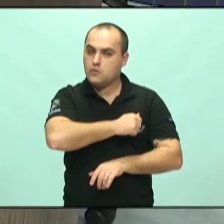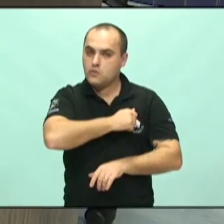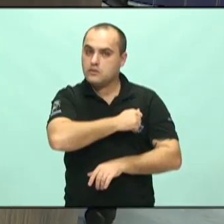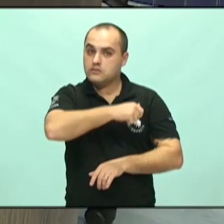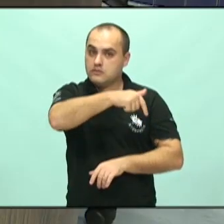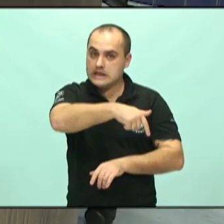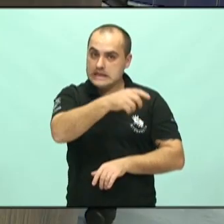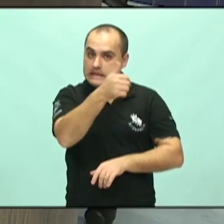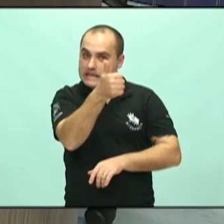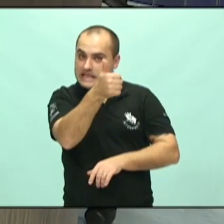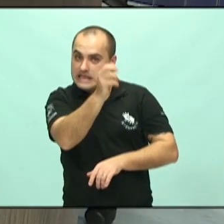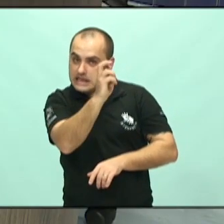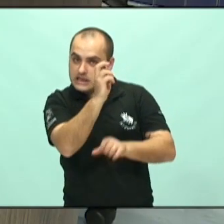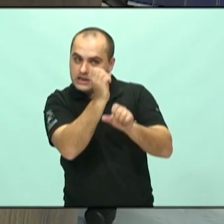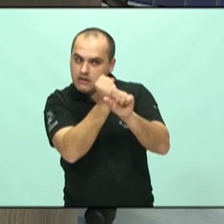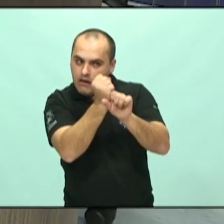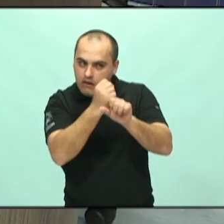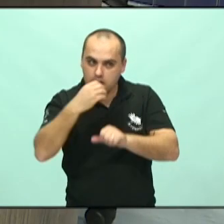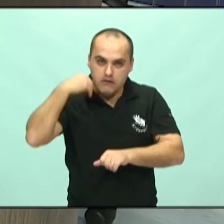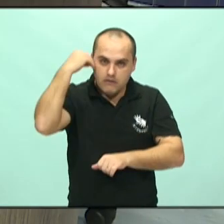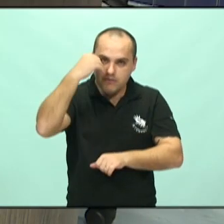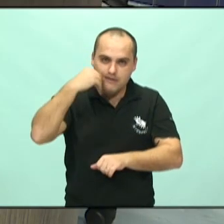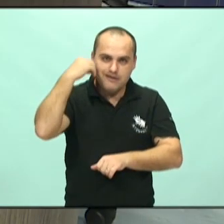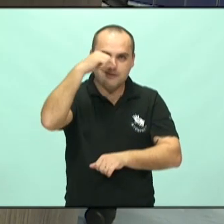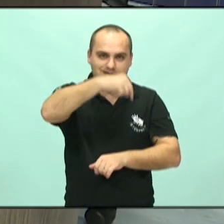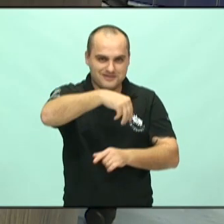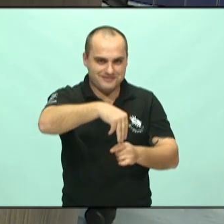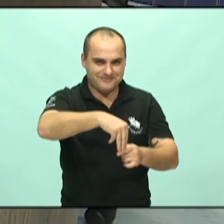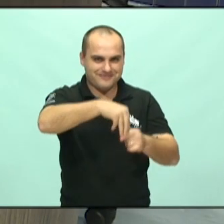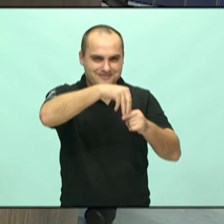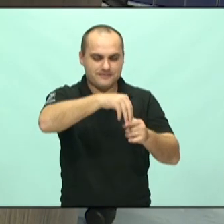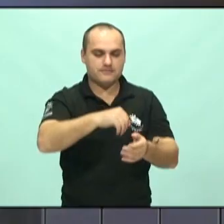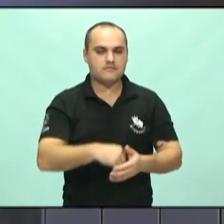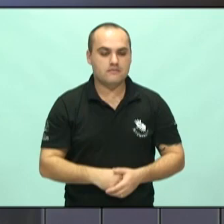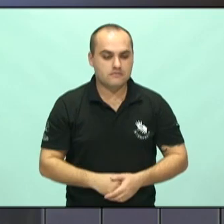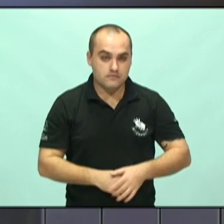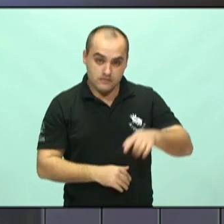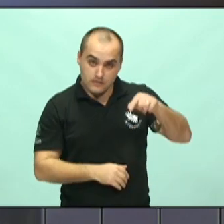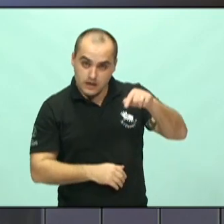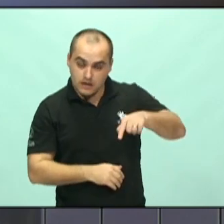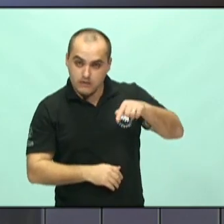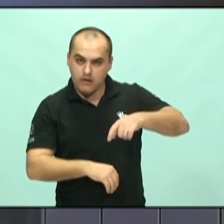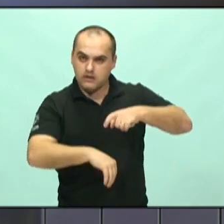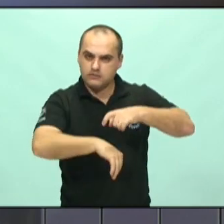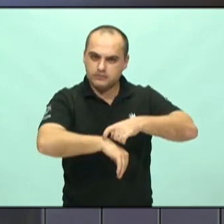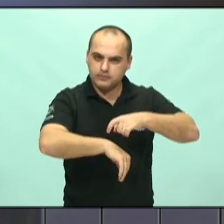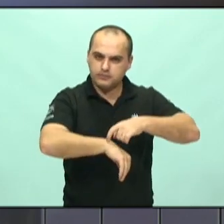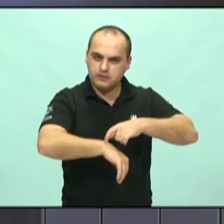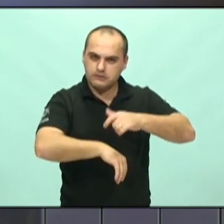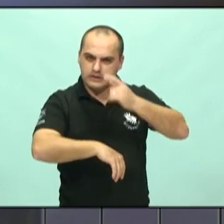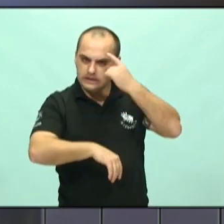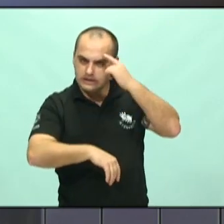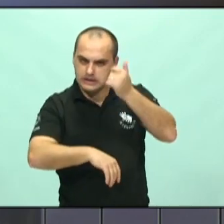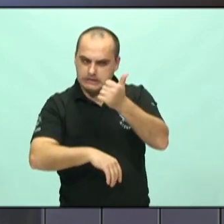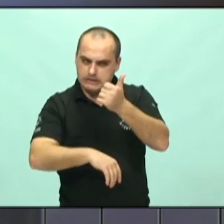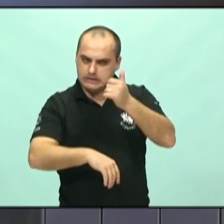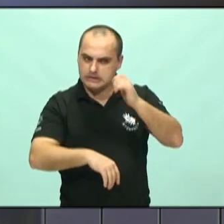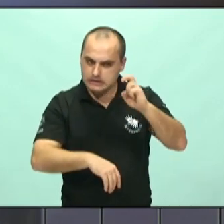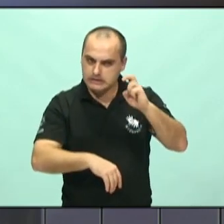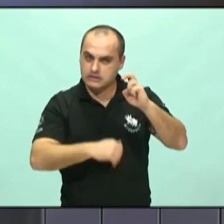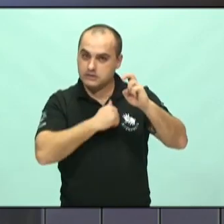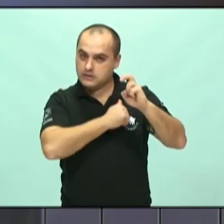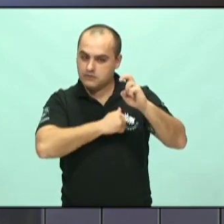de formação aqui no município. E nessa segunda quinzena do mês de agosto tem uma programação especial, que